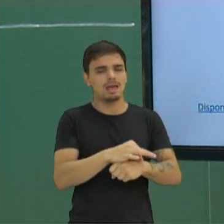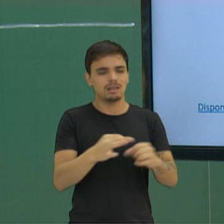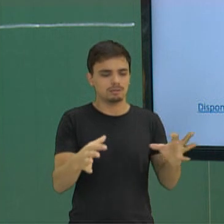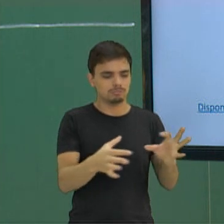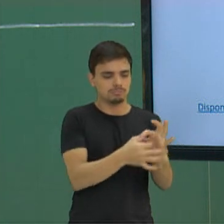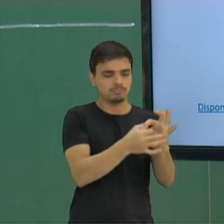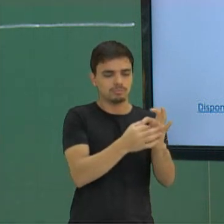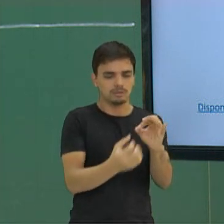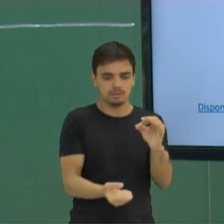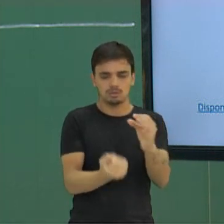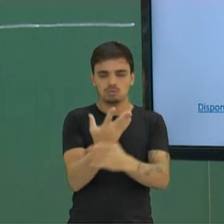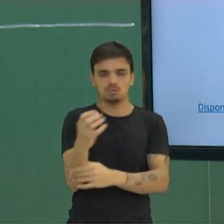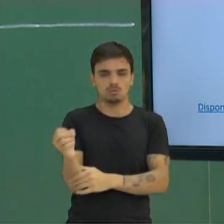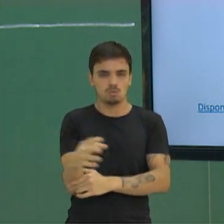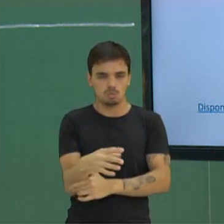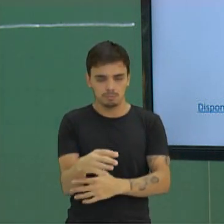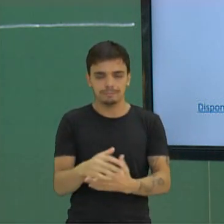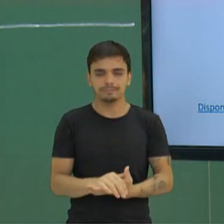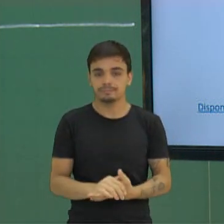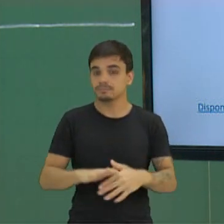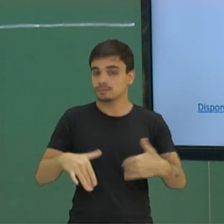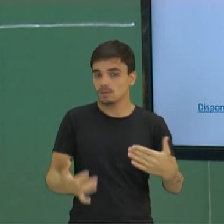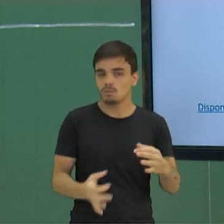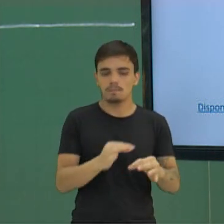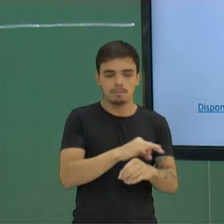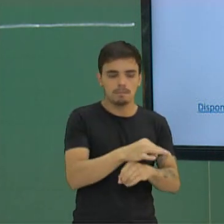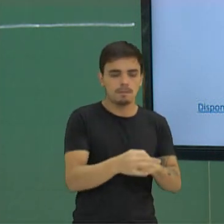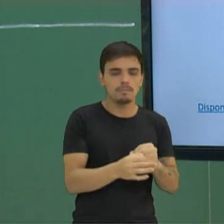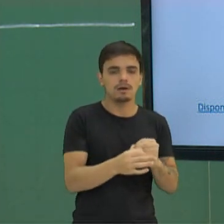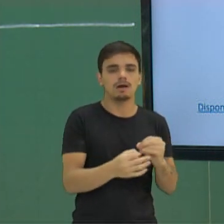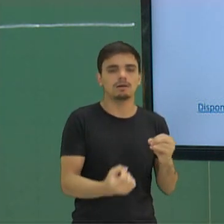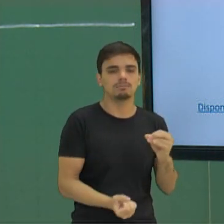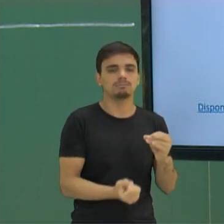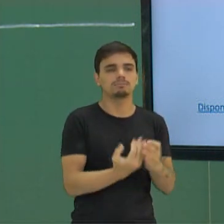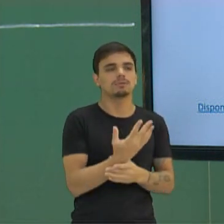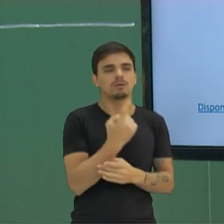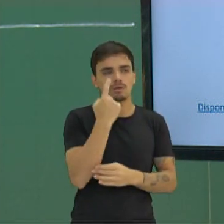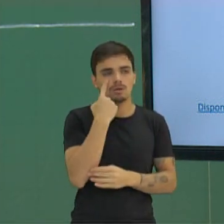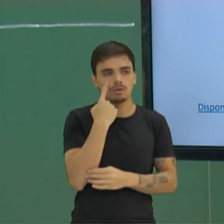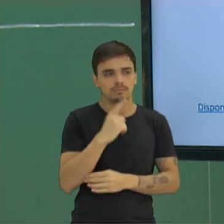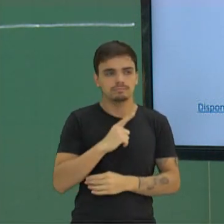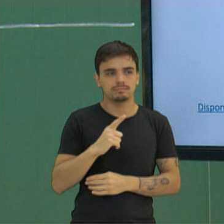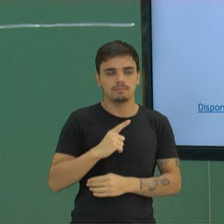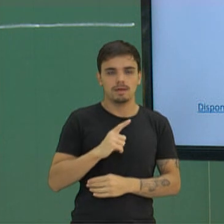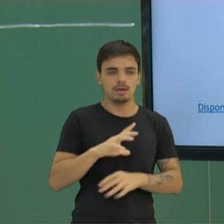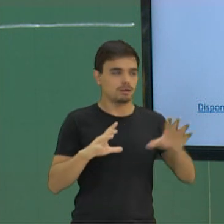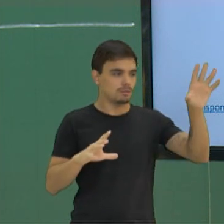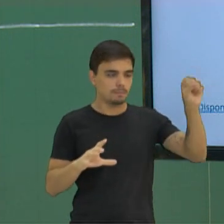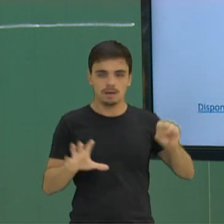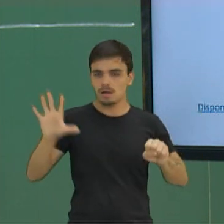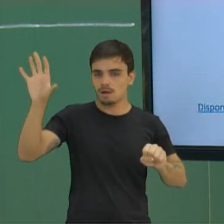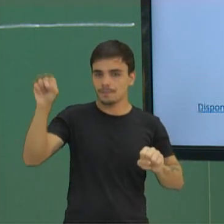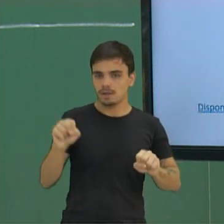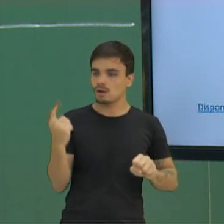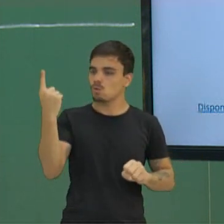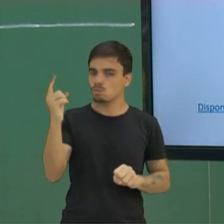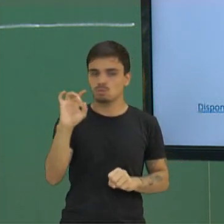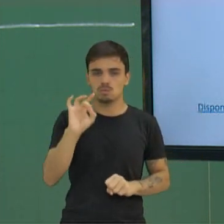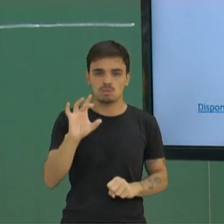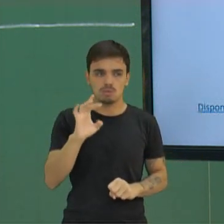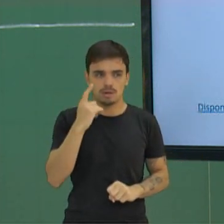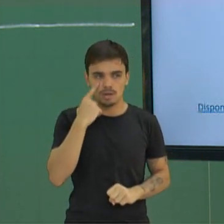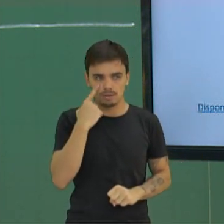tem que se unir para formar um novo ser na formação dos gametas e leva um de cada um fator apenas